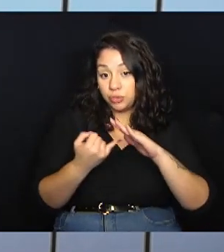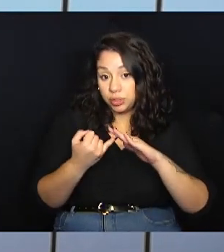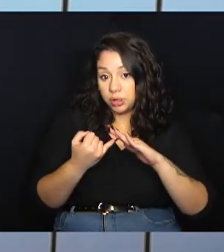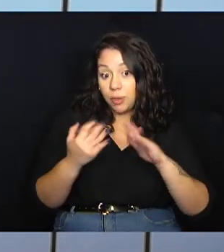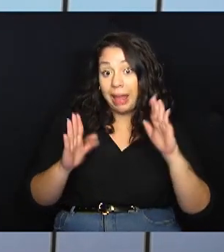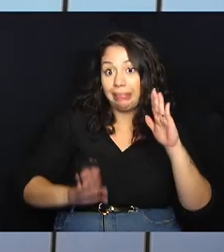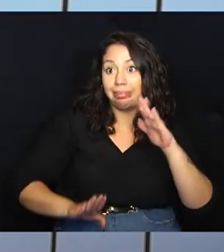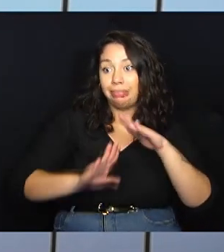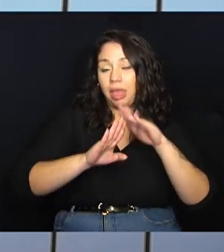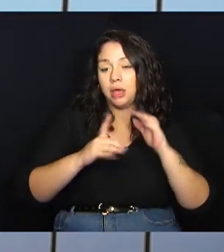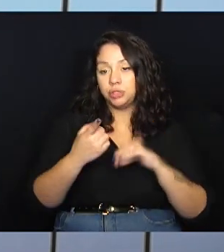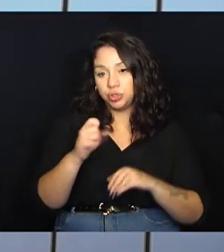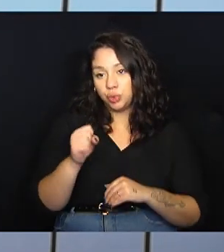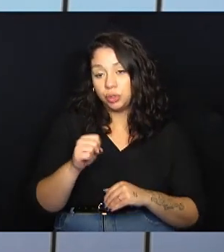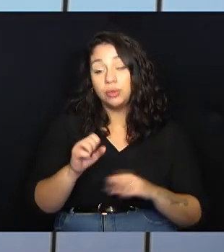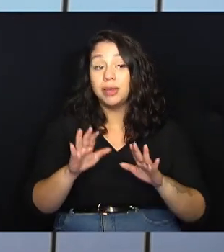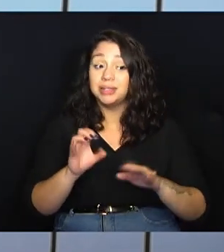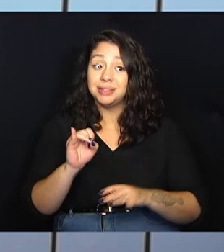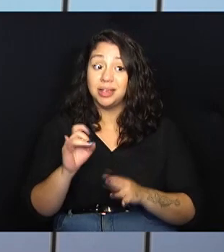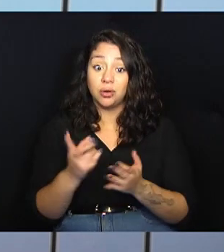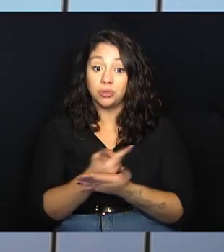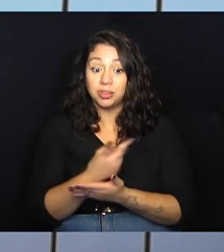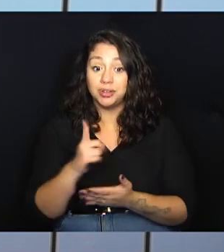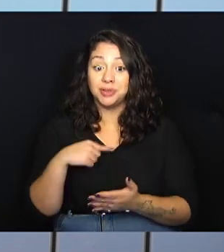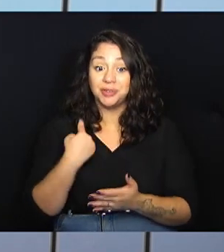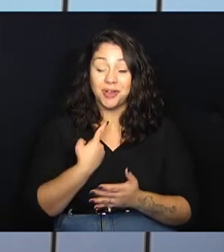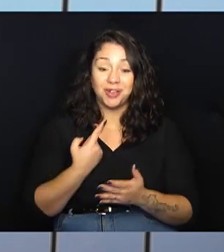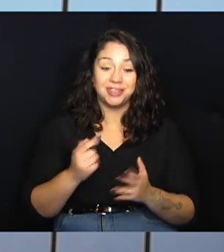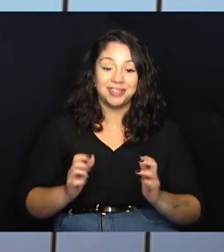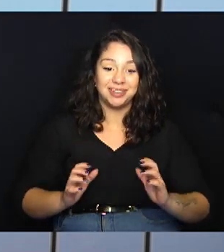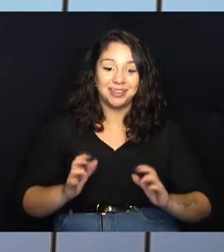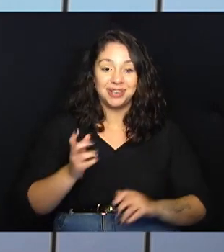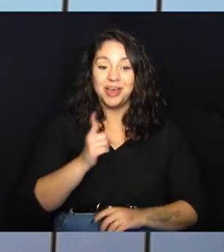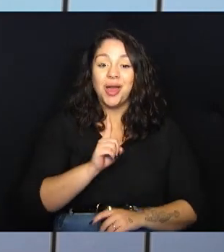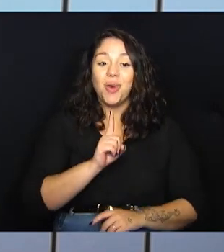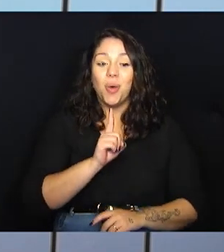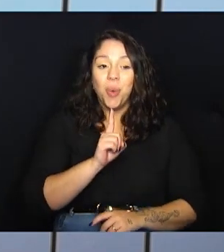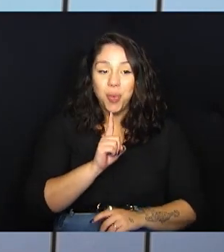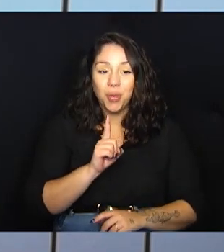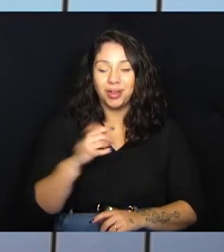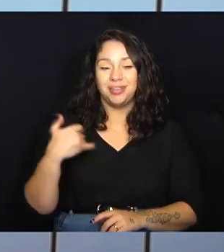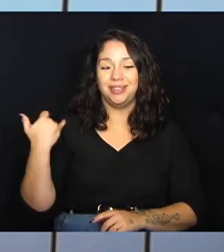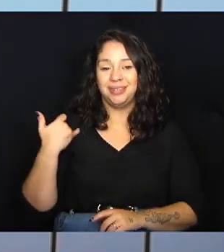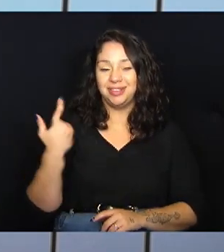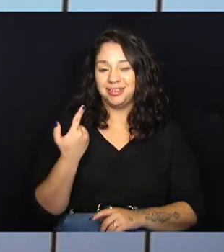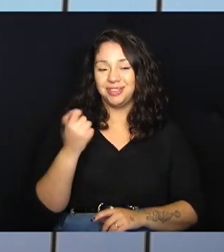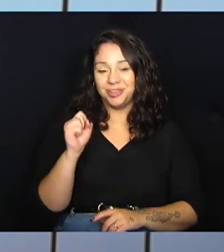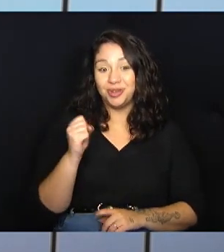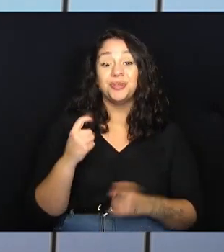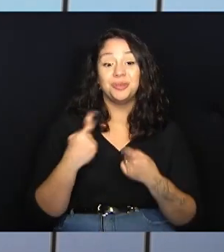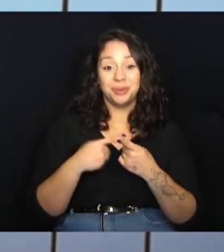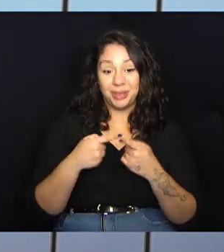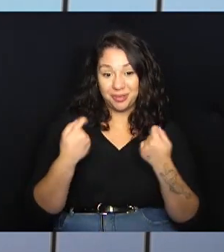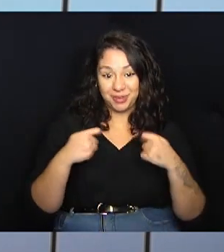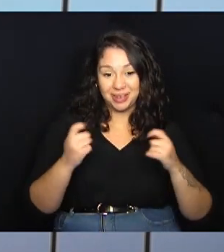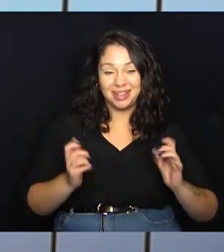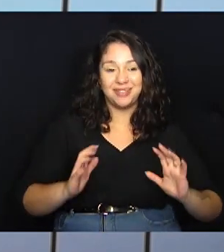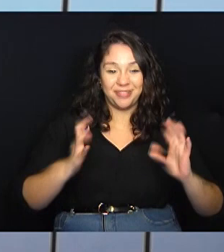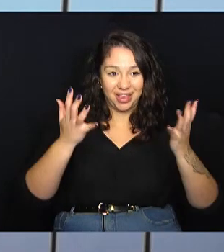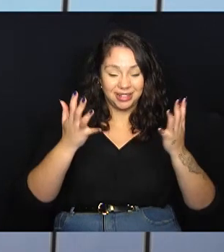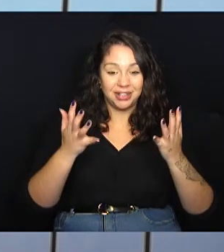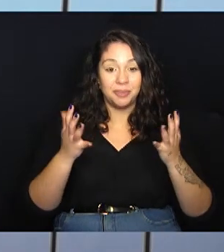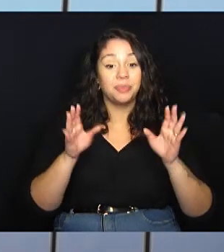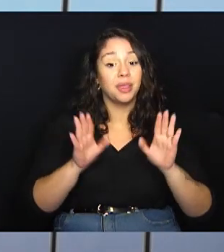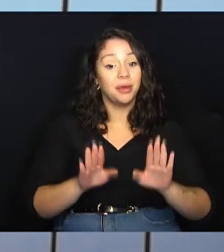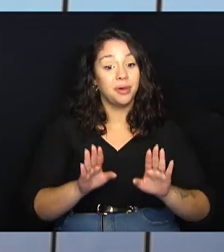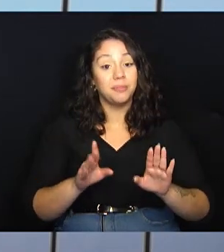eventualmente isso acontecer, nós vamos comemorar o aniversário de 18 anos, porque precisa ser comemorado, mas